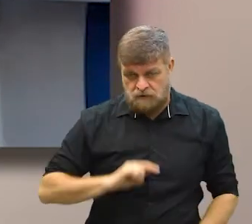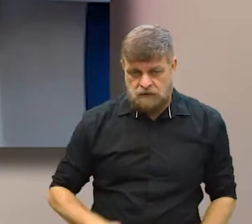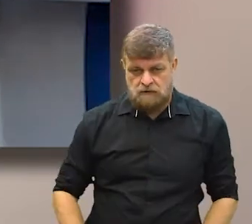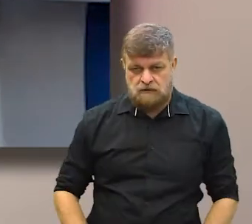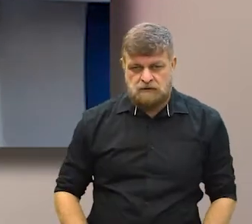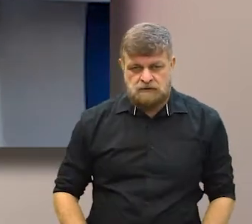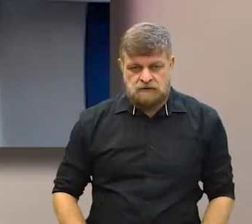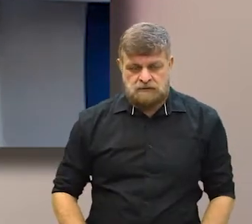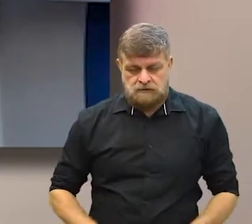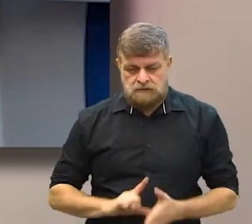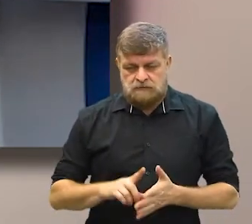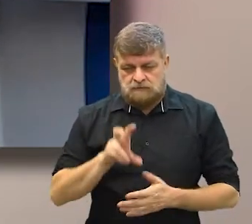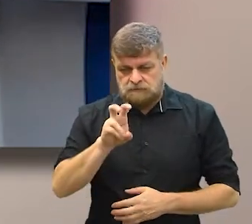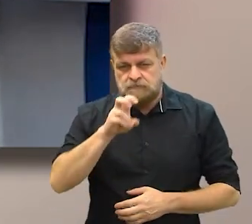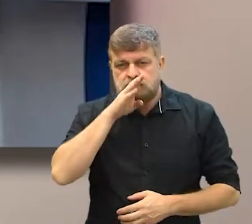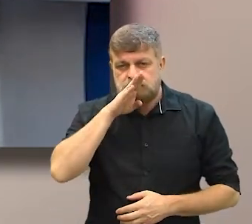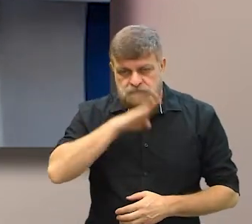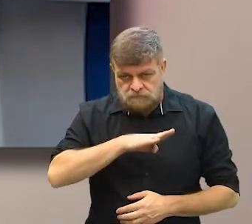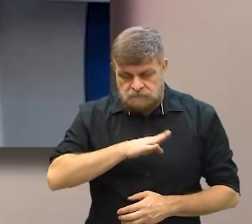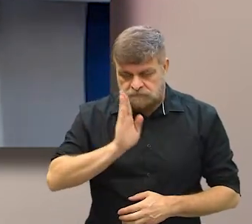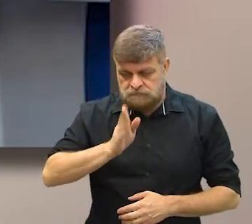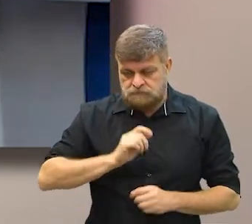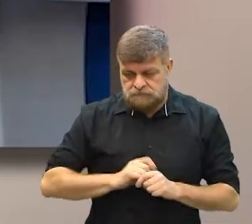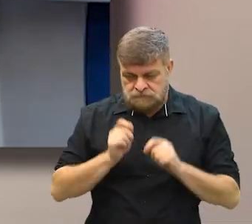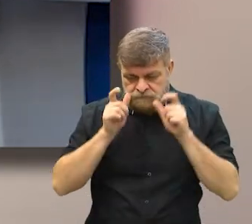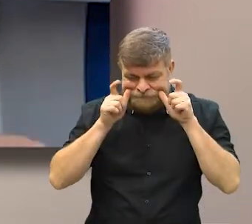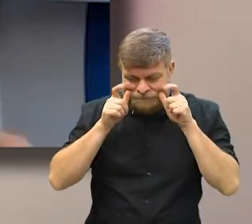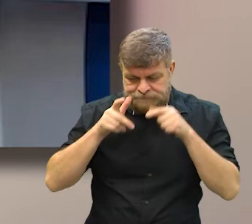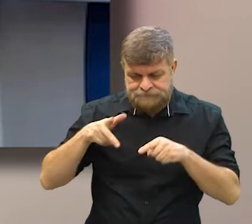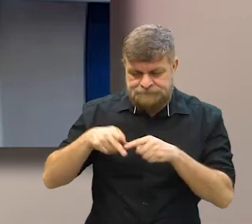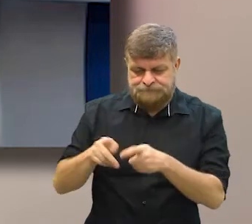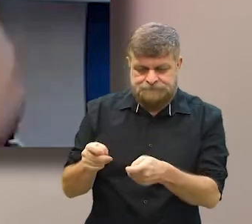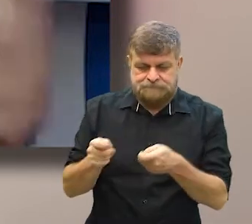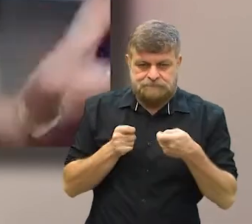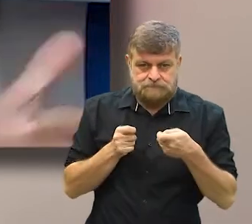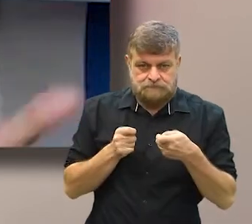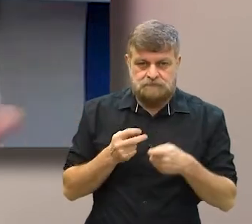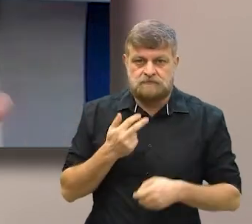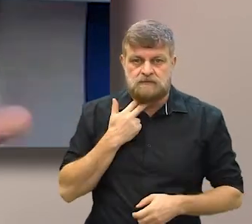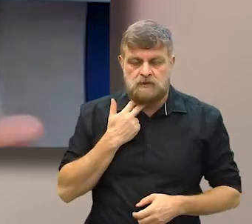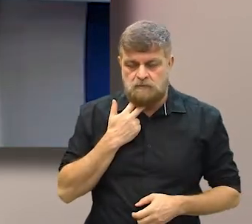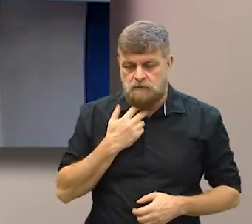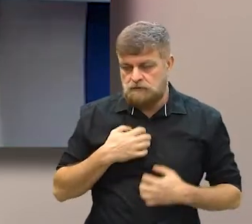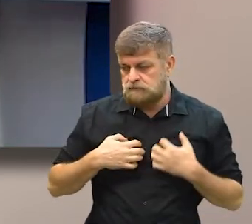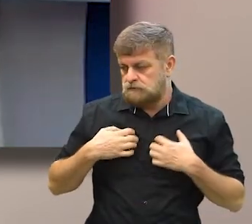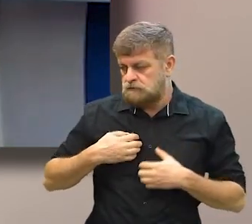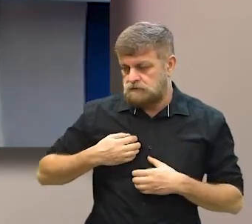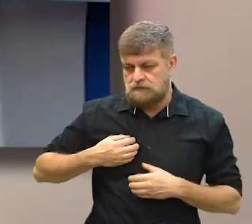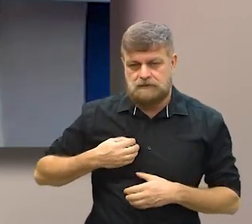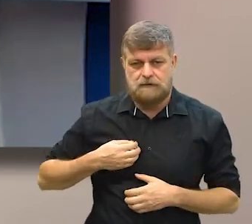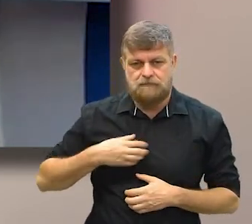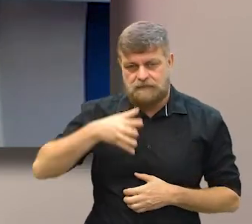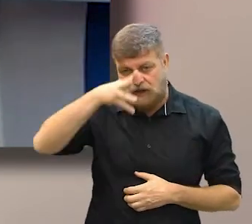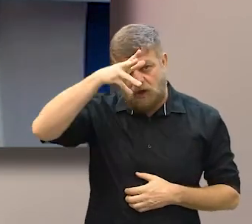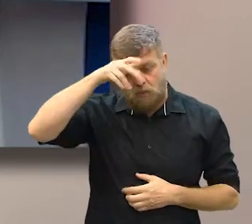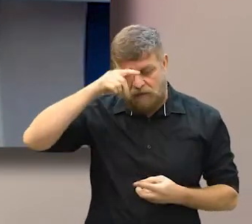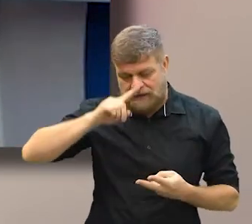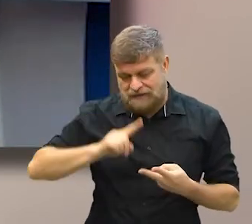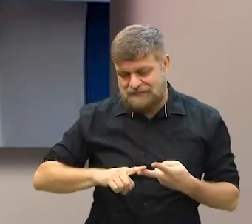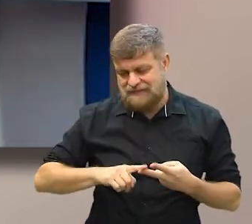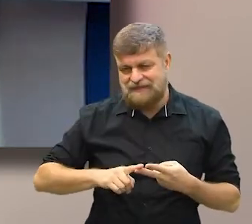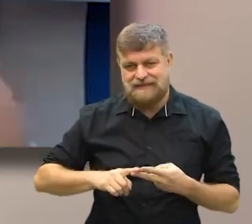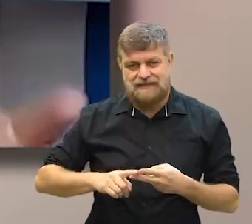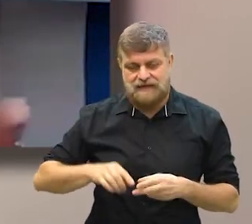consome também. Depois das 5, 6 horas, já é interessante cortar tudo que é estimulante. Café,